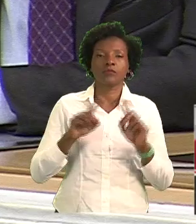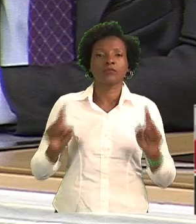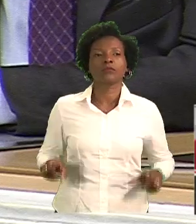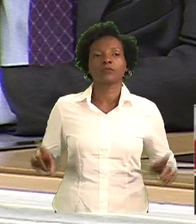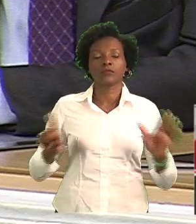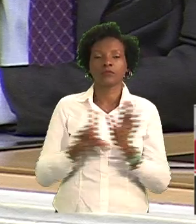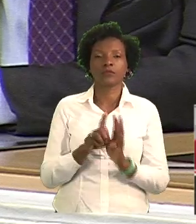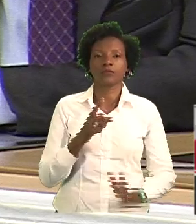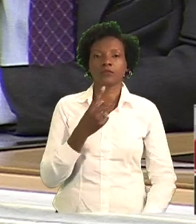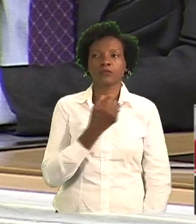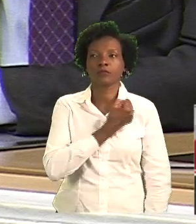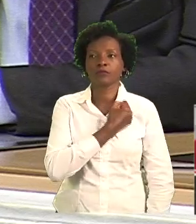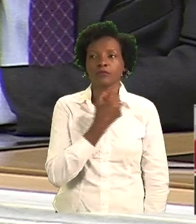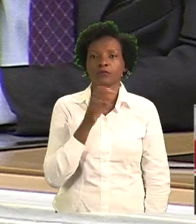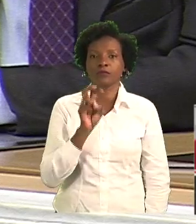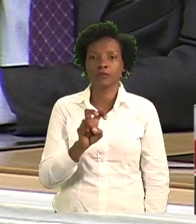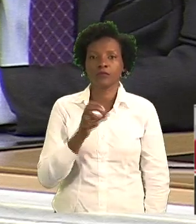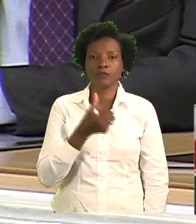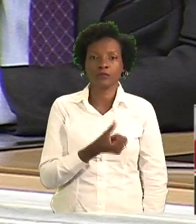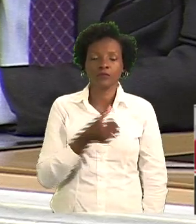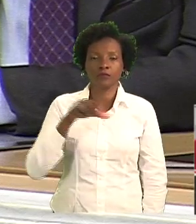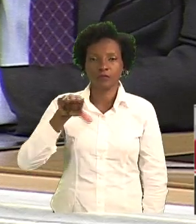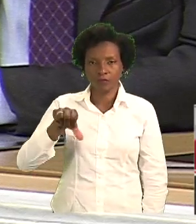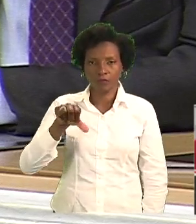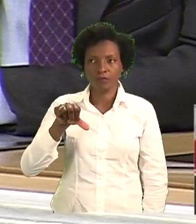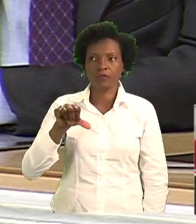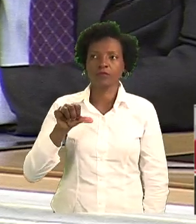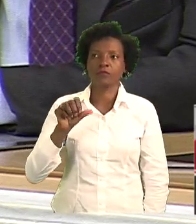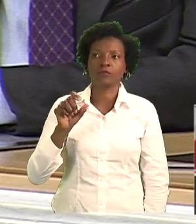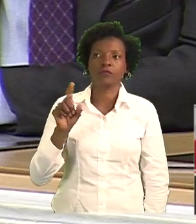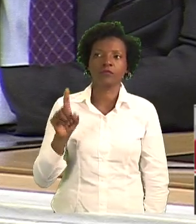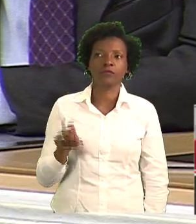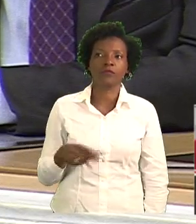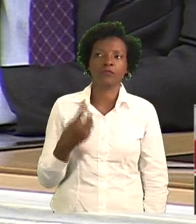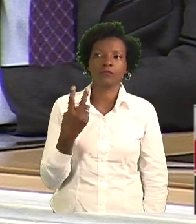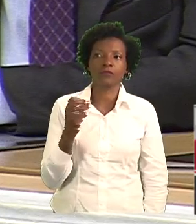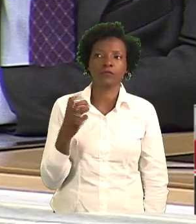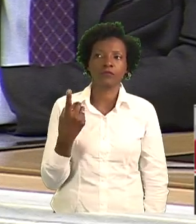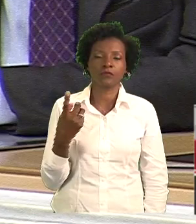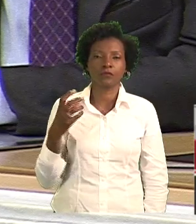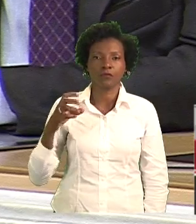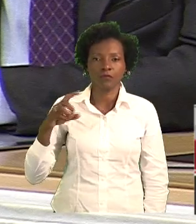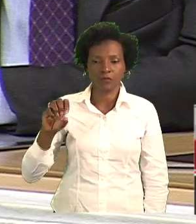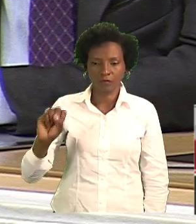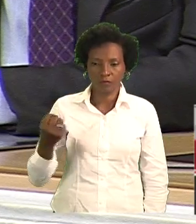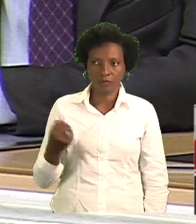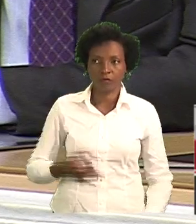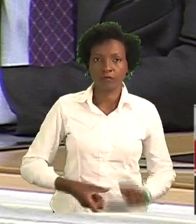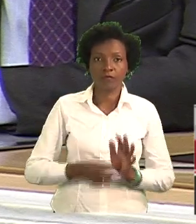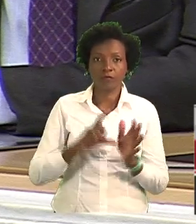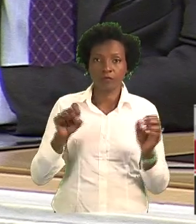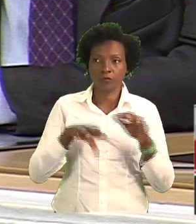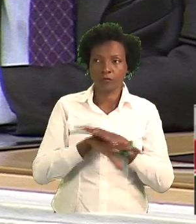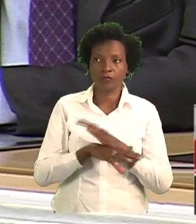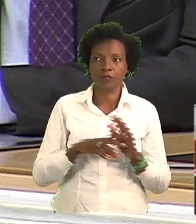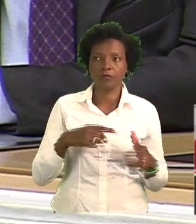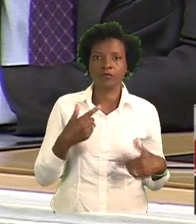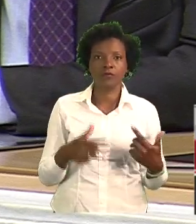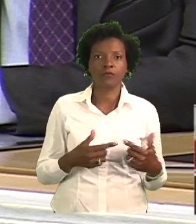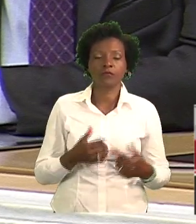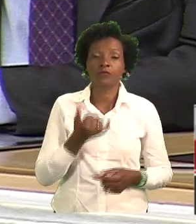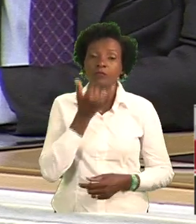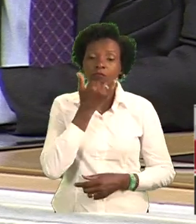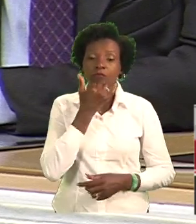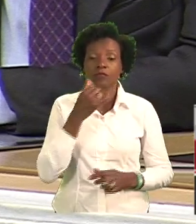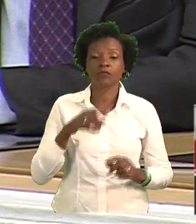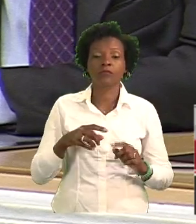69 de 2018 antes de terminar os trabalhos falou a perder um projeto de